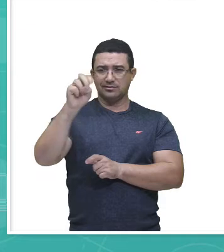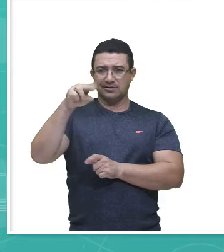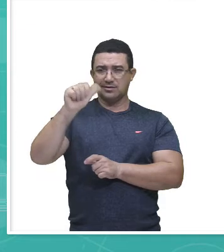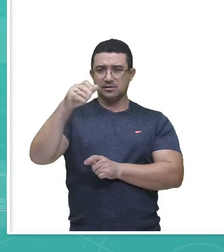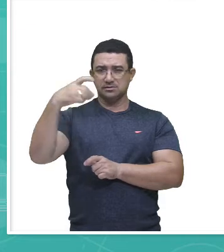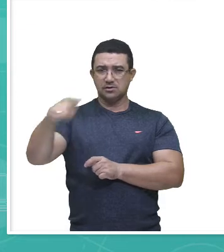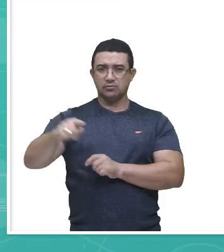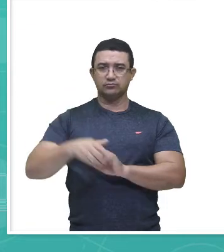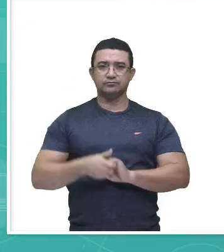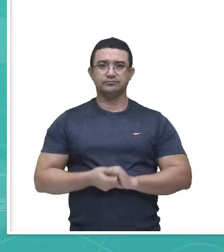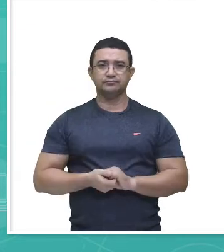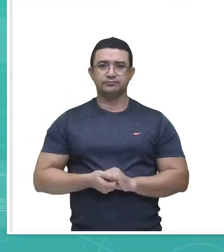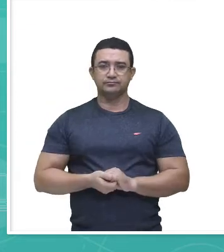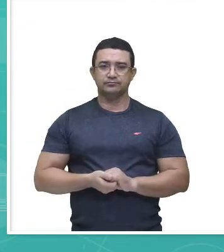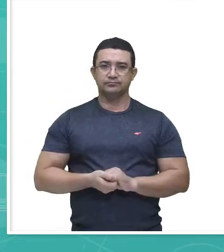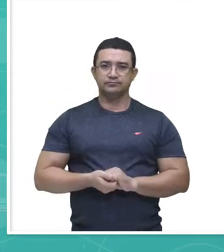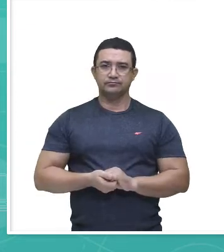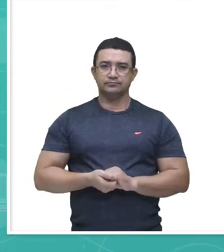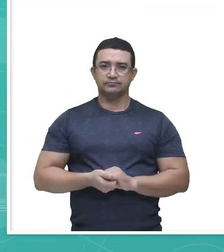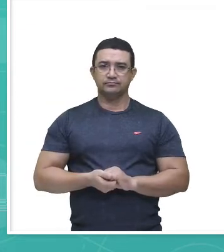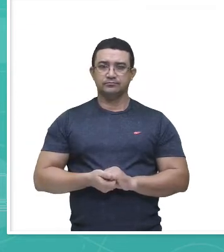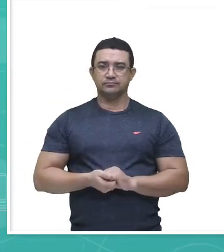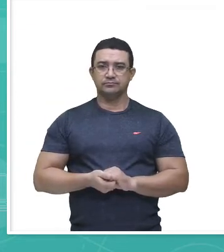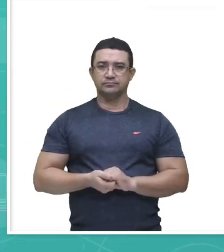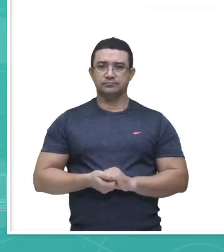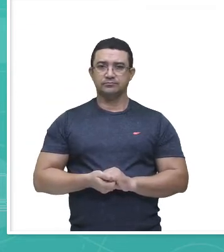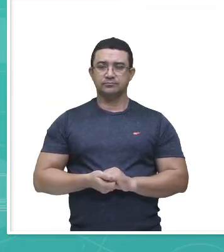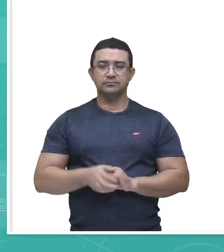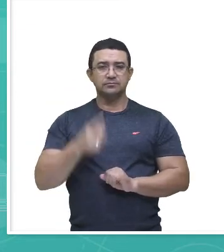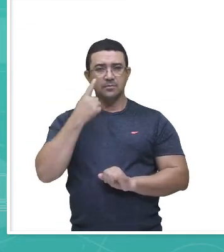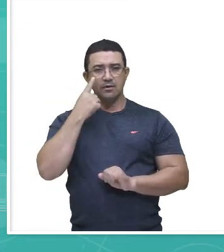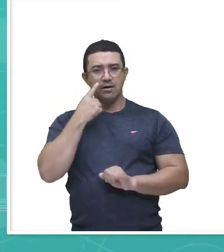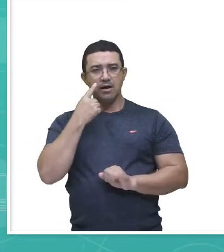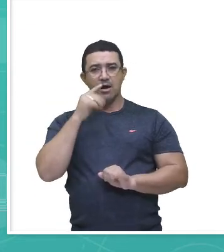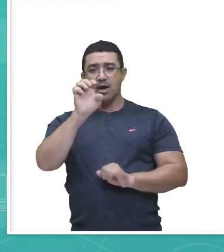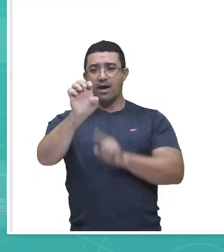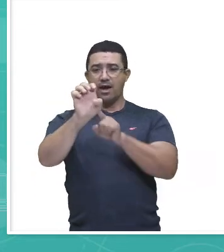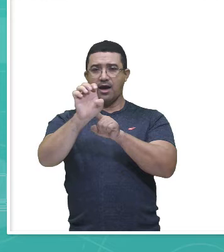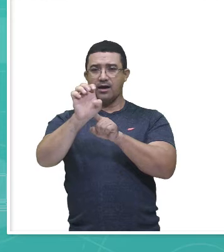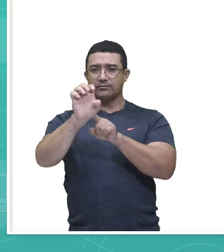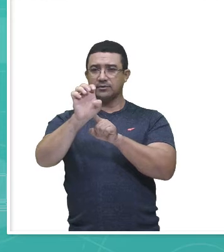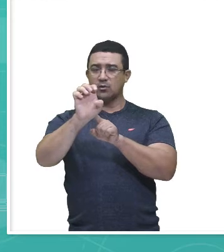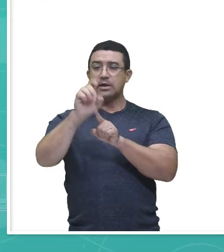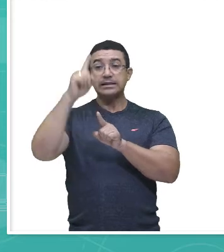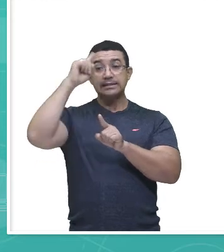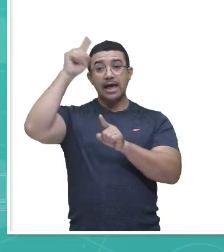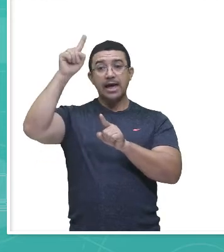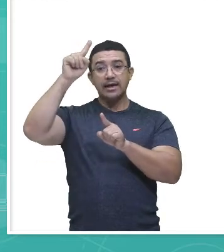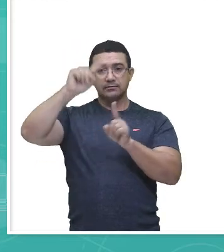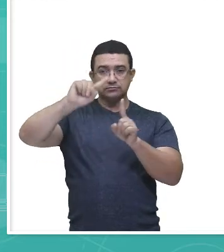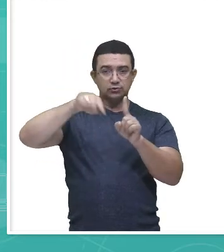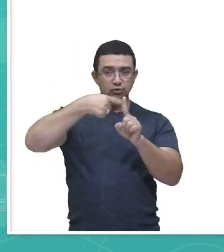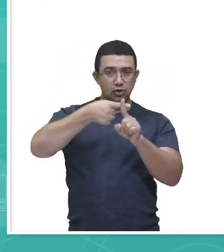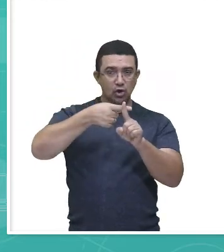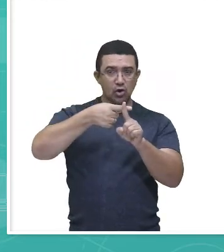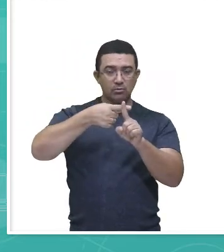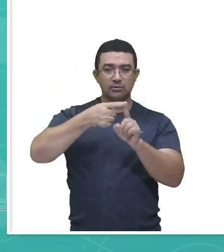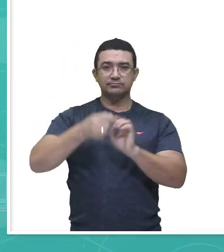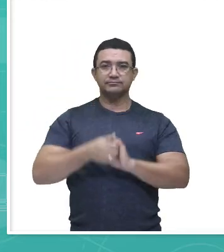gente traz aqui a ideia de soma. Ele não aparecia,